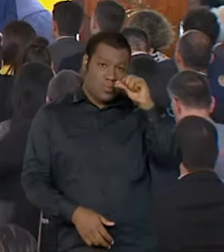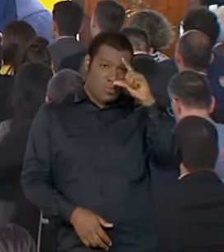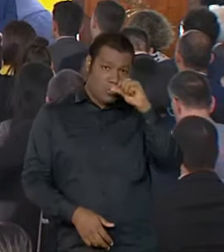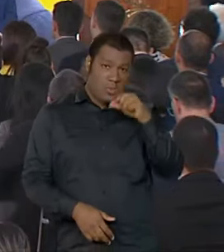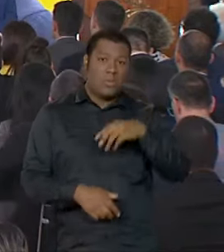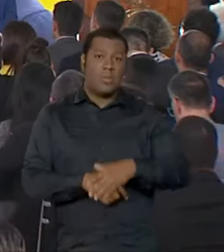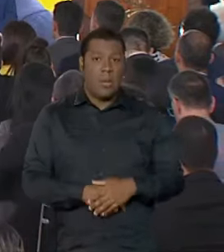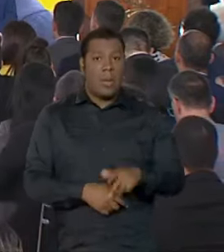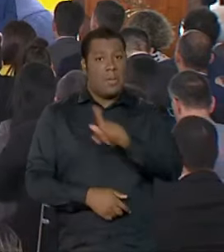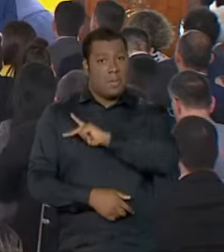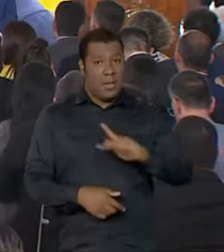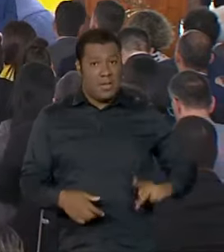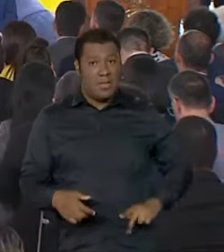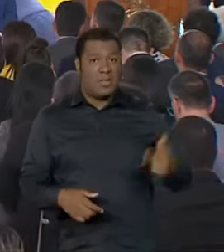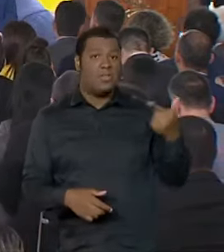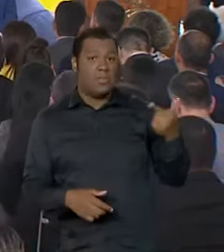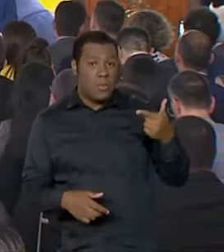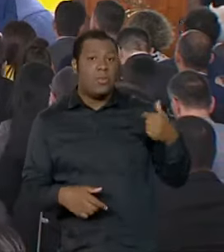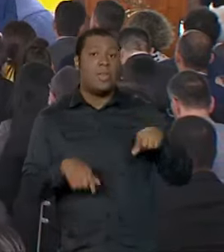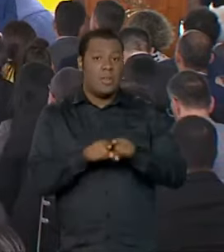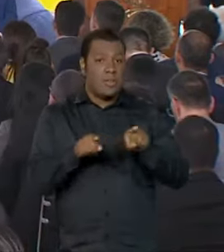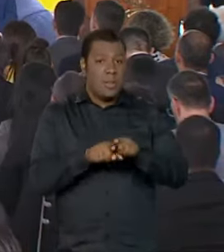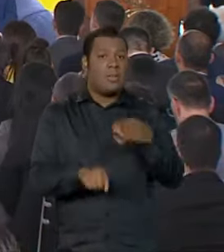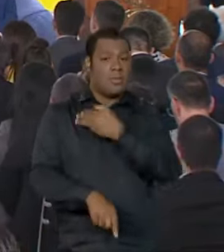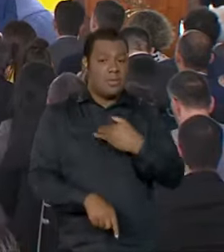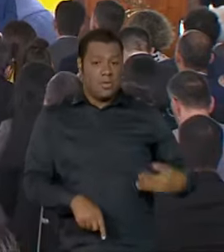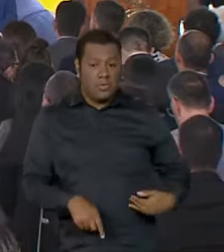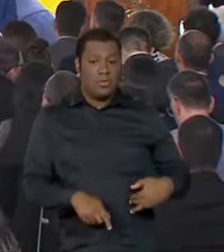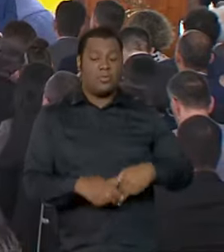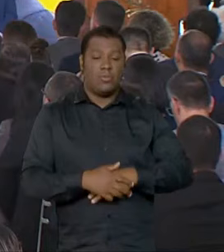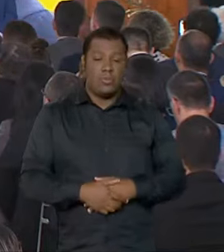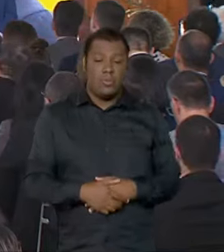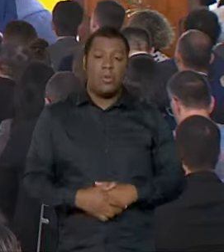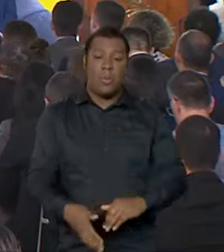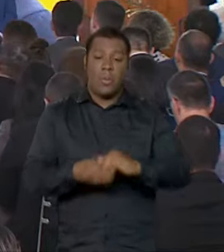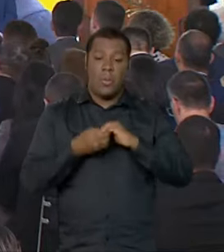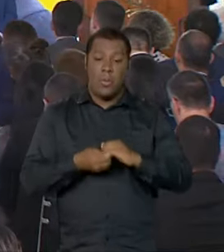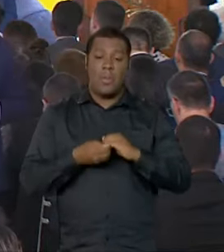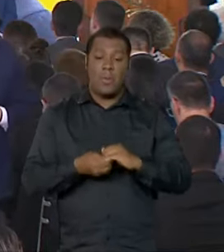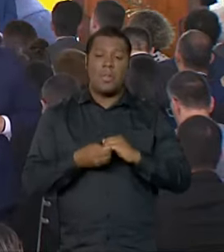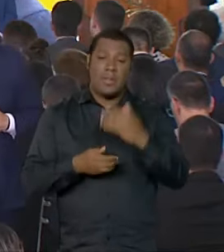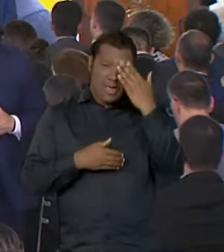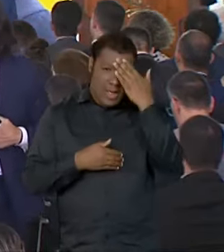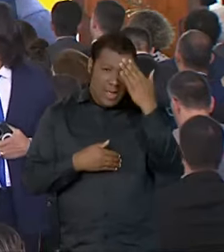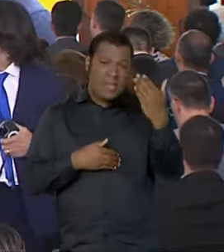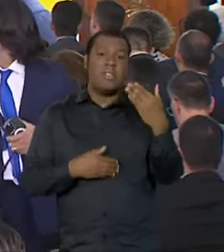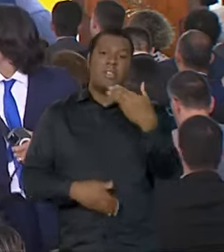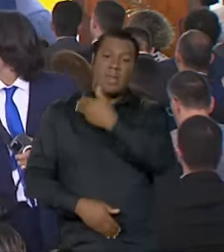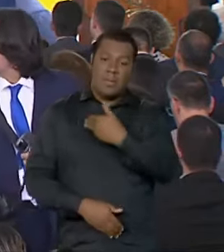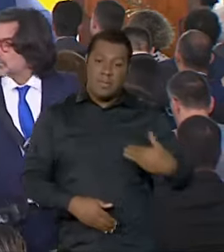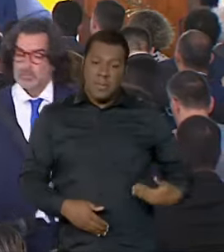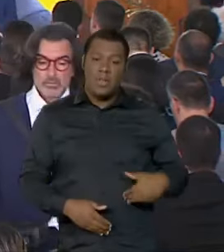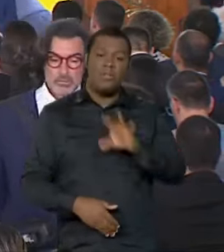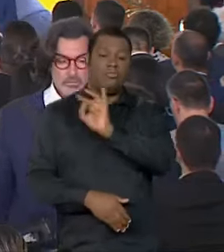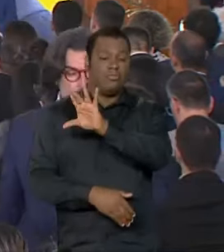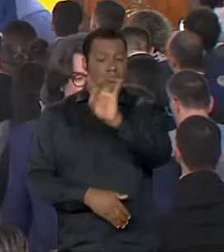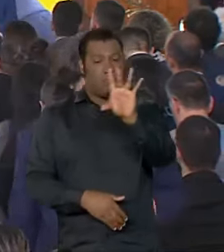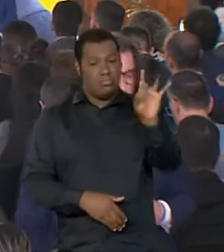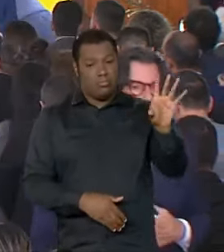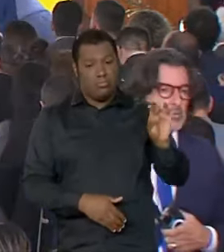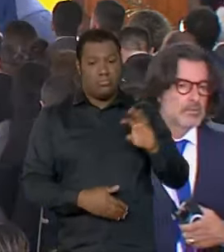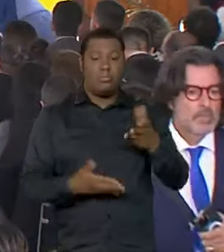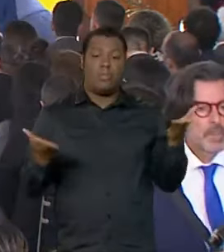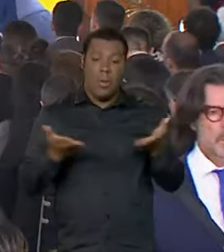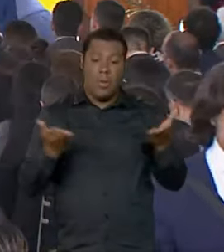e também nosso colega ministro. Eu quero saudar e agradecer a cada um dos ministros, ministras, aqui